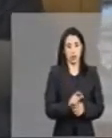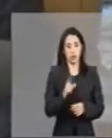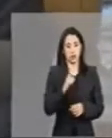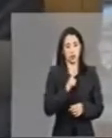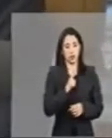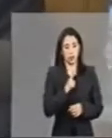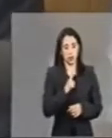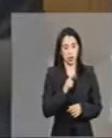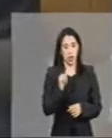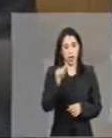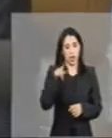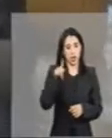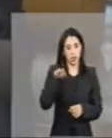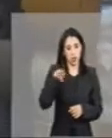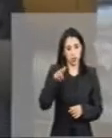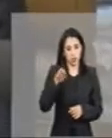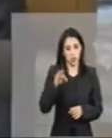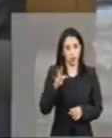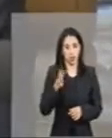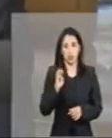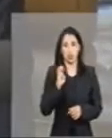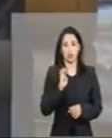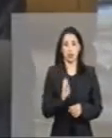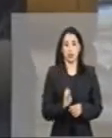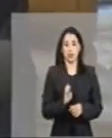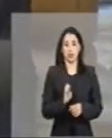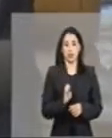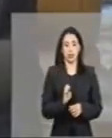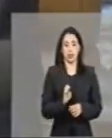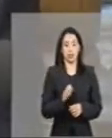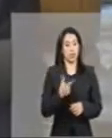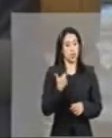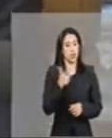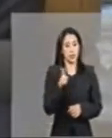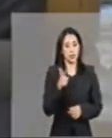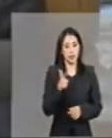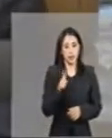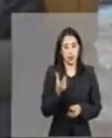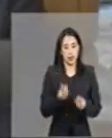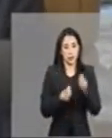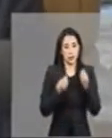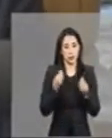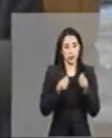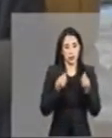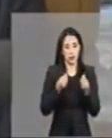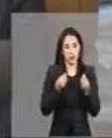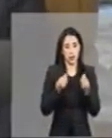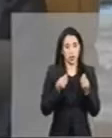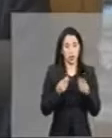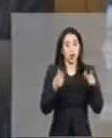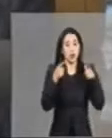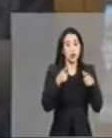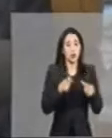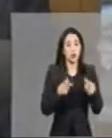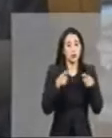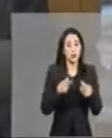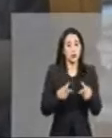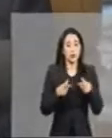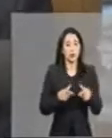consulares e, de outro, a indevassabilidade dos locais